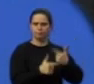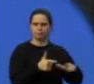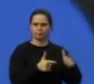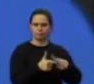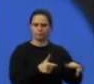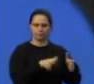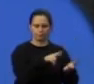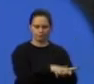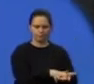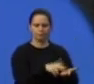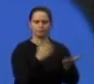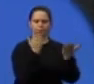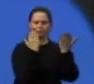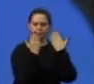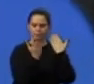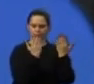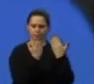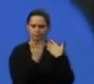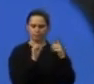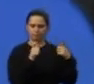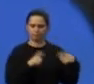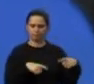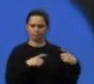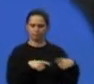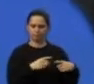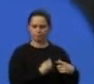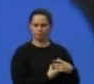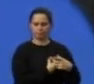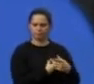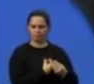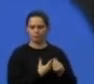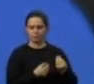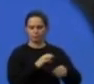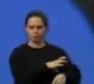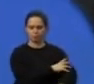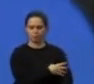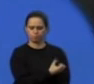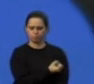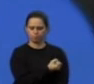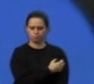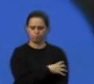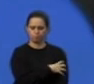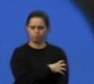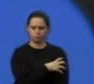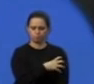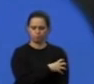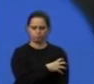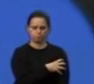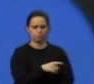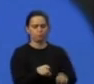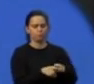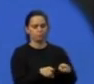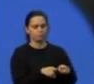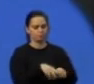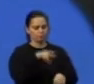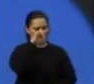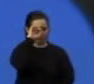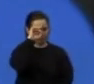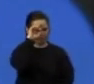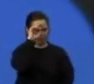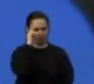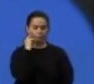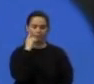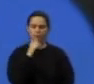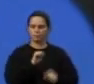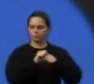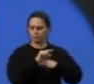importante analisar as condições vitais através das funções vitais do indivíduo e deixar o